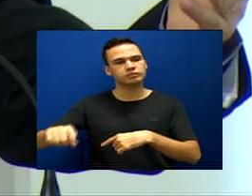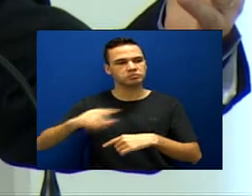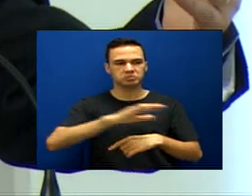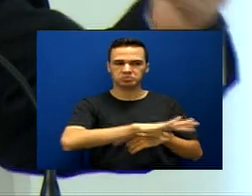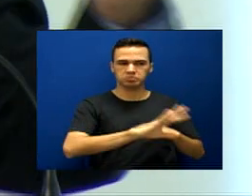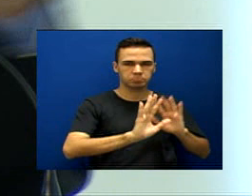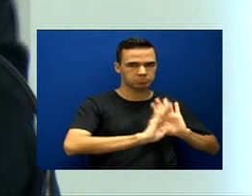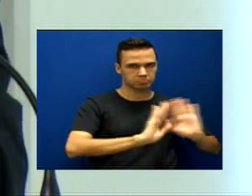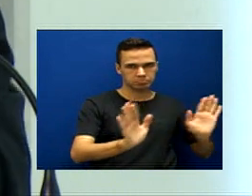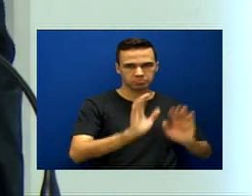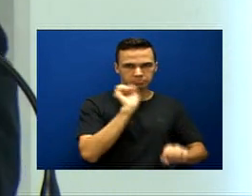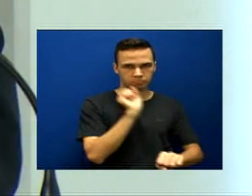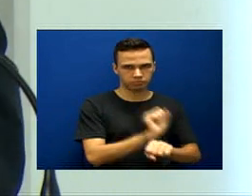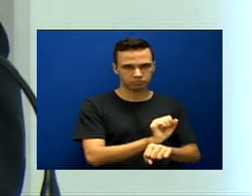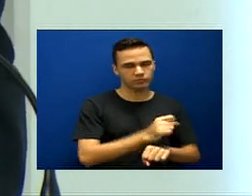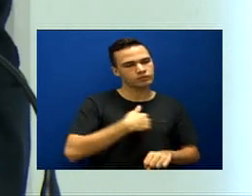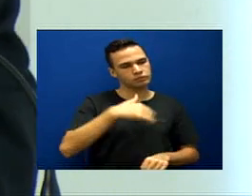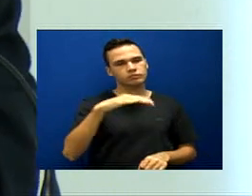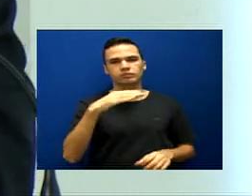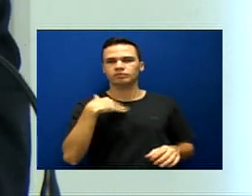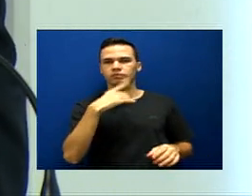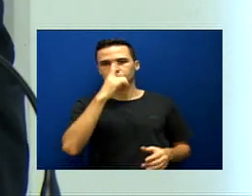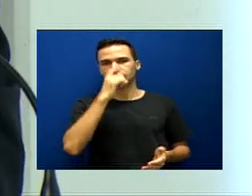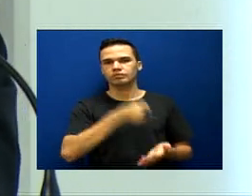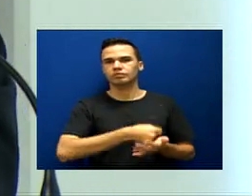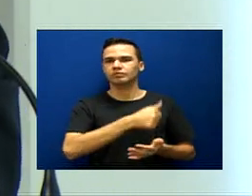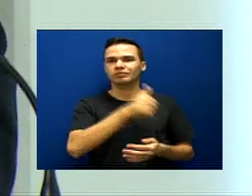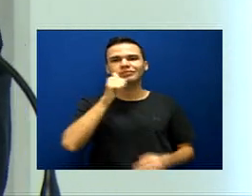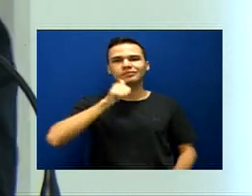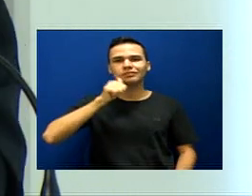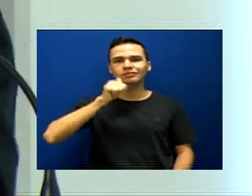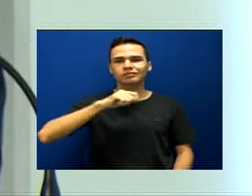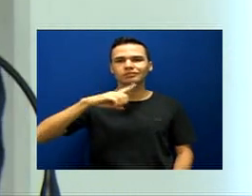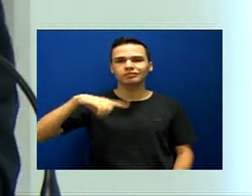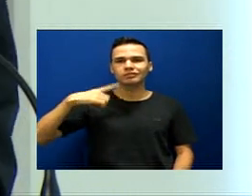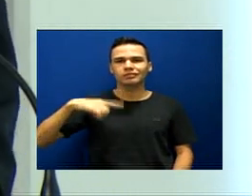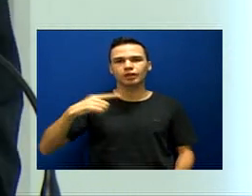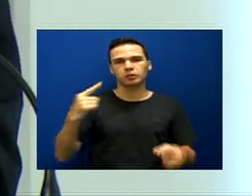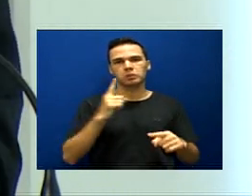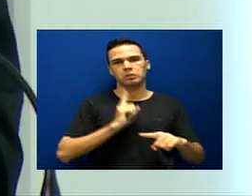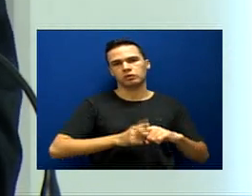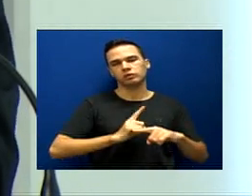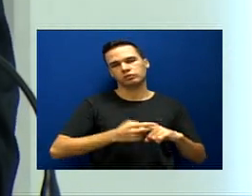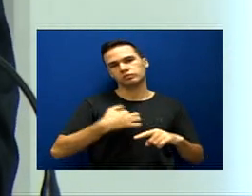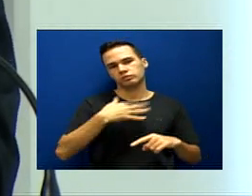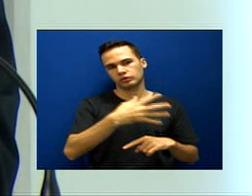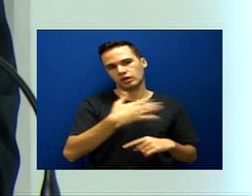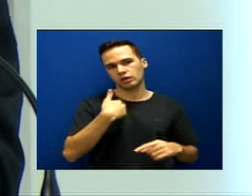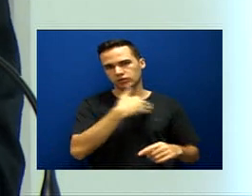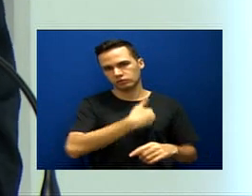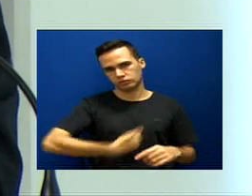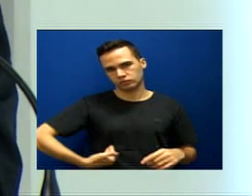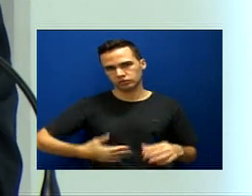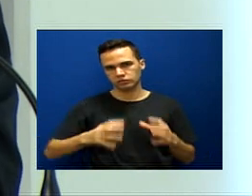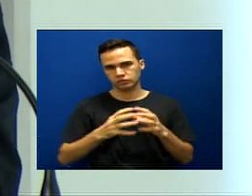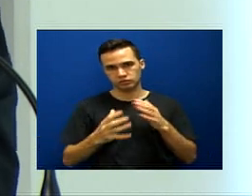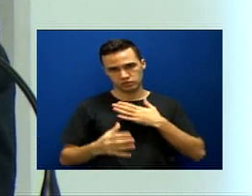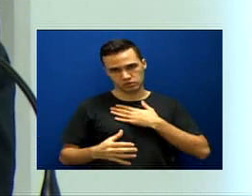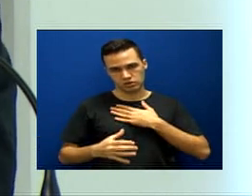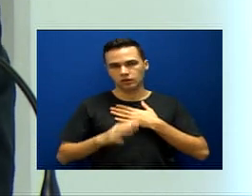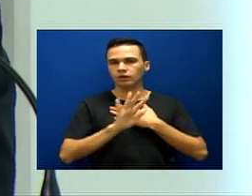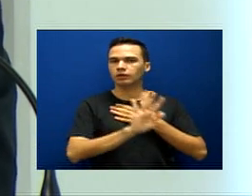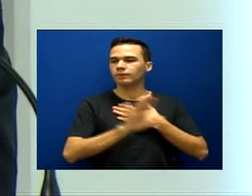momento. Claro, eu apoiei a deputada Maria Lúcia, até por uma questão de coerência, ela é do meu partido, mas nunca